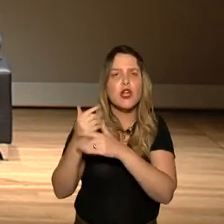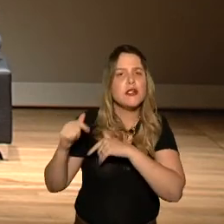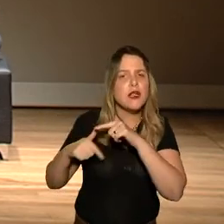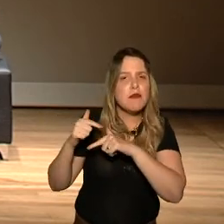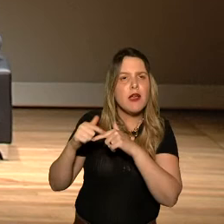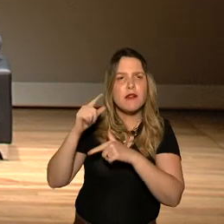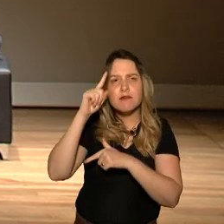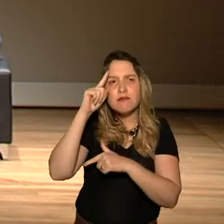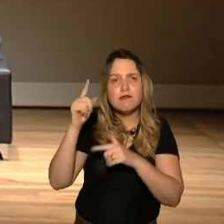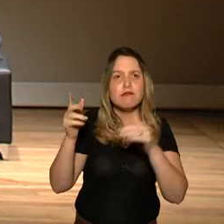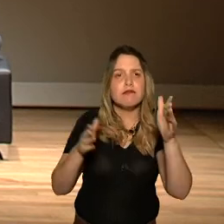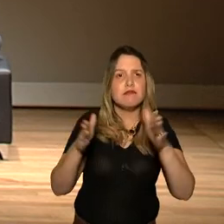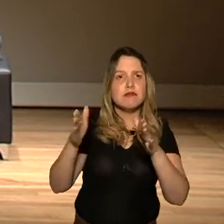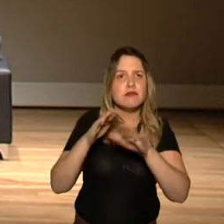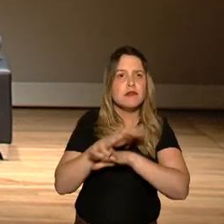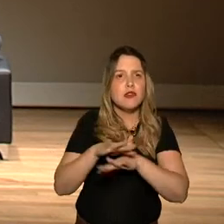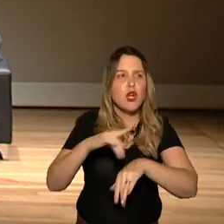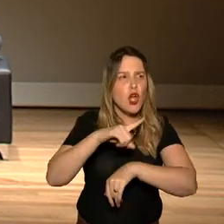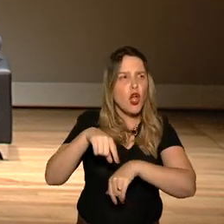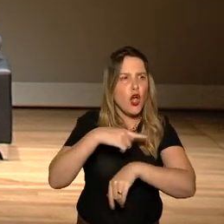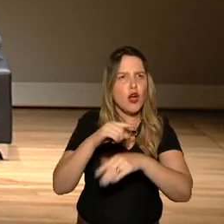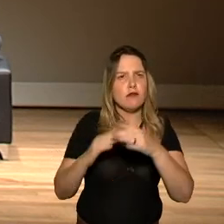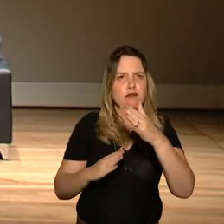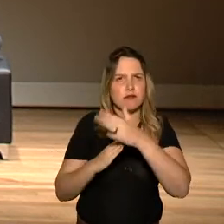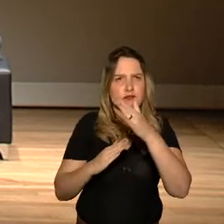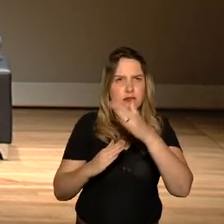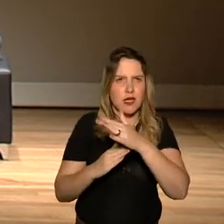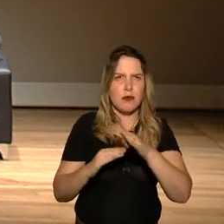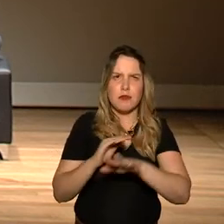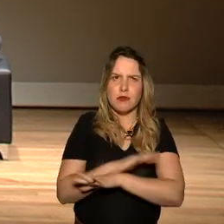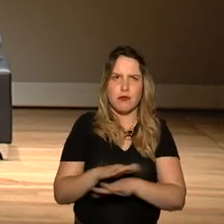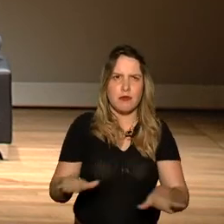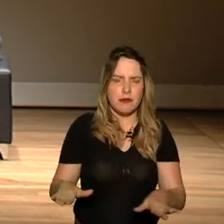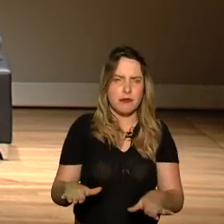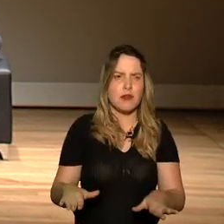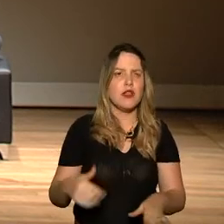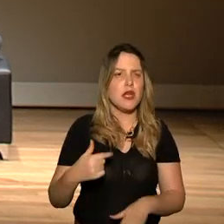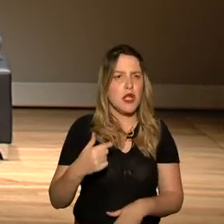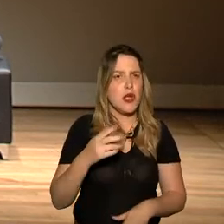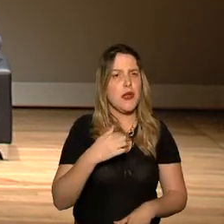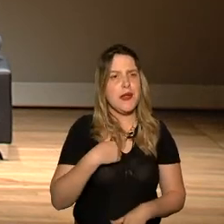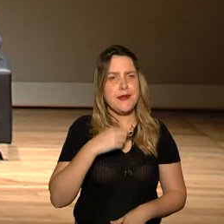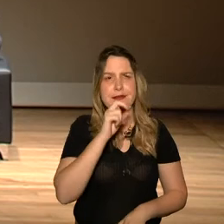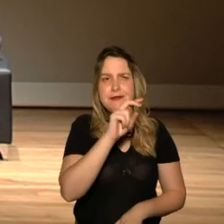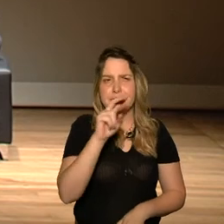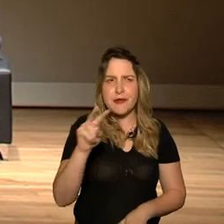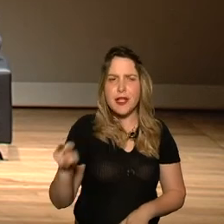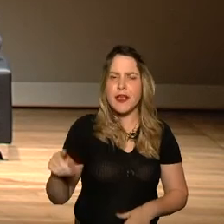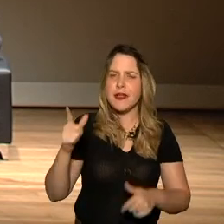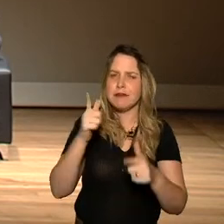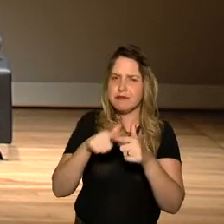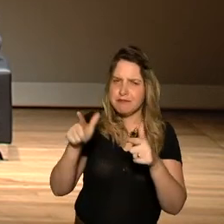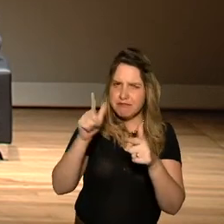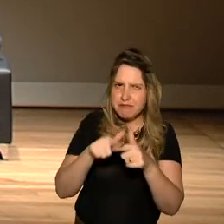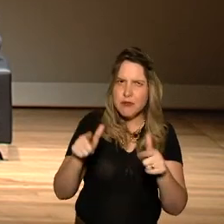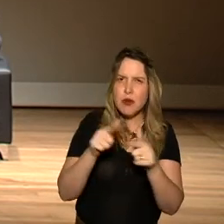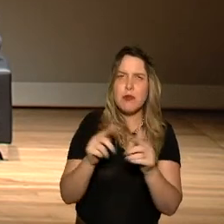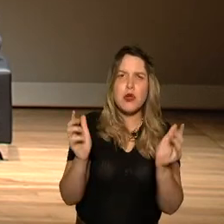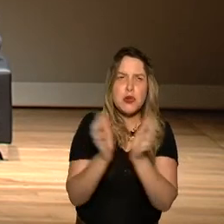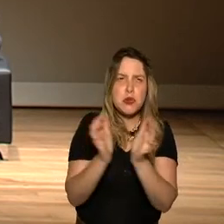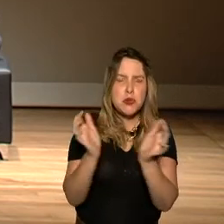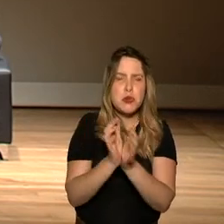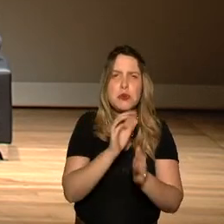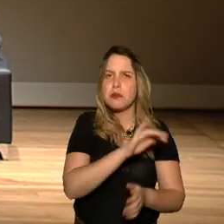tem essa carga horária um horário x e eu vejo também essa questão da do público infantil